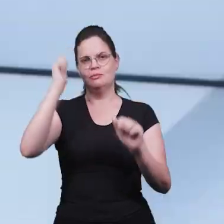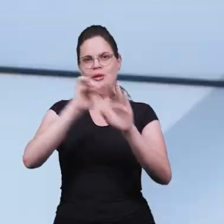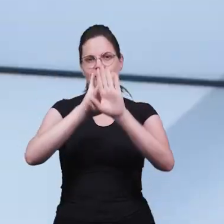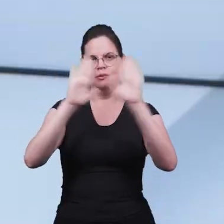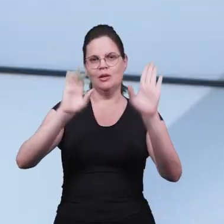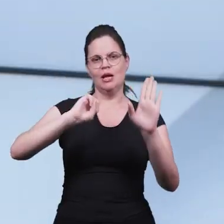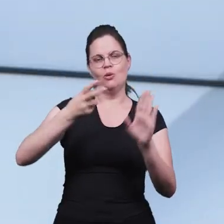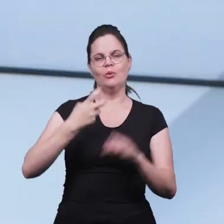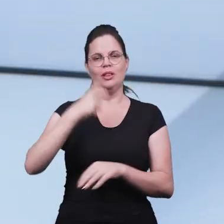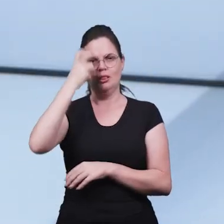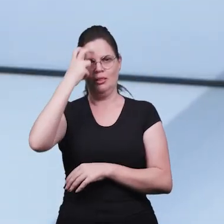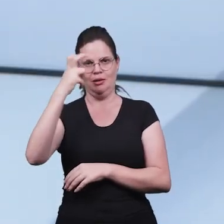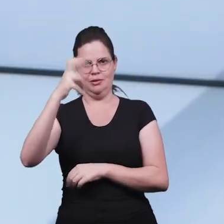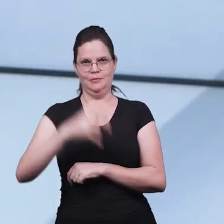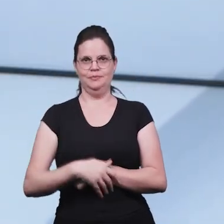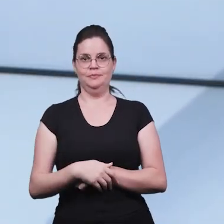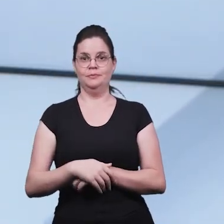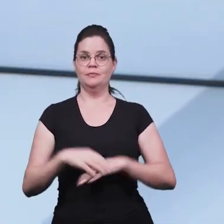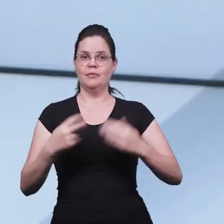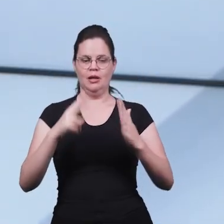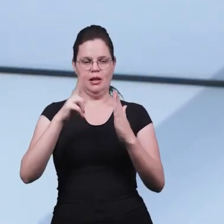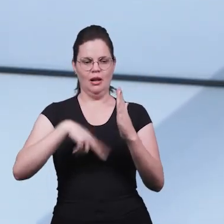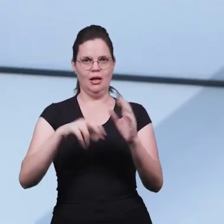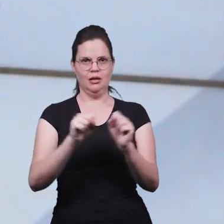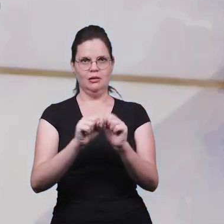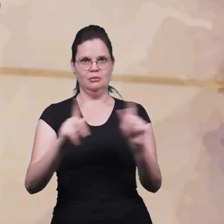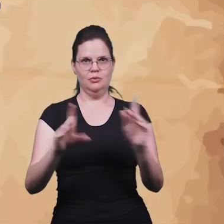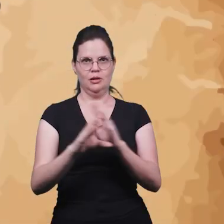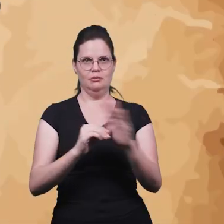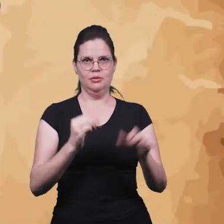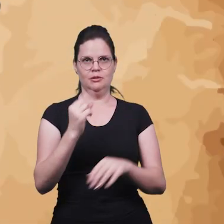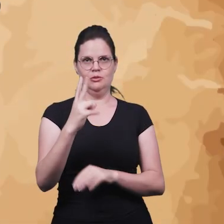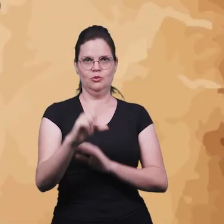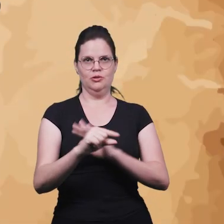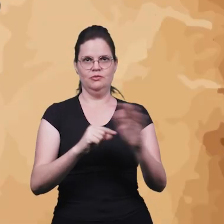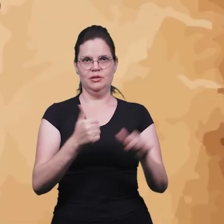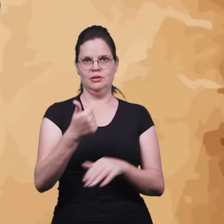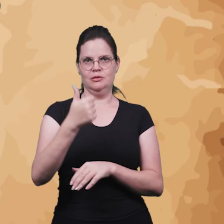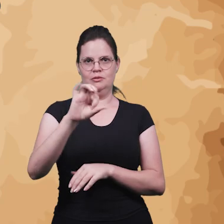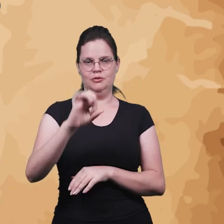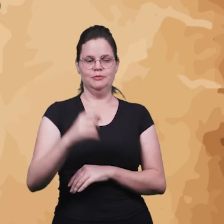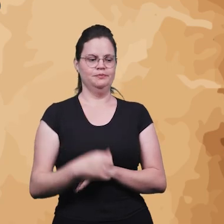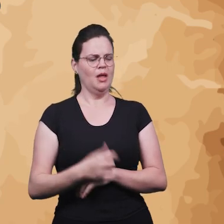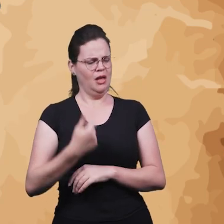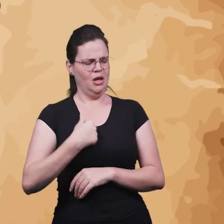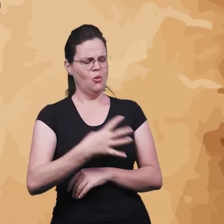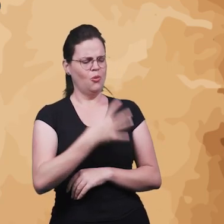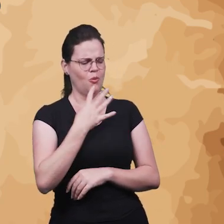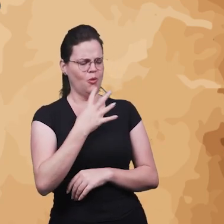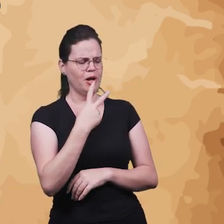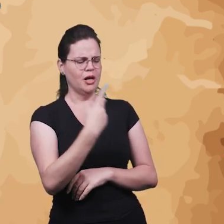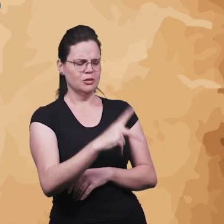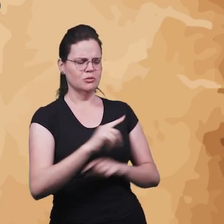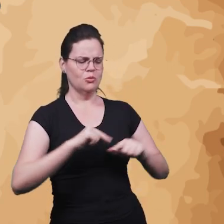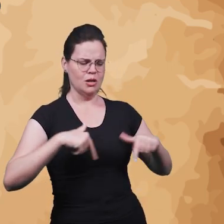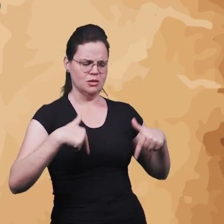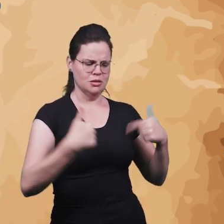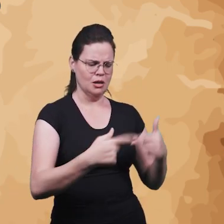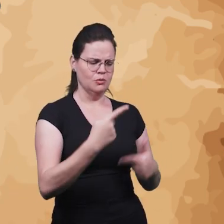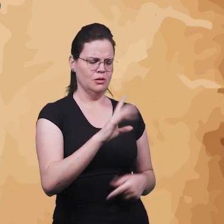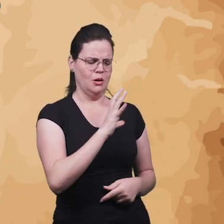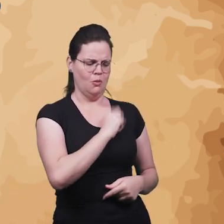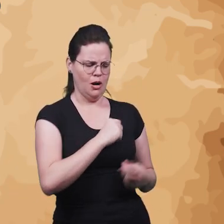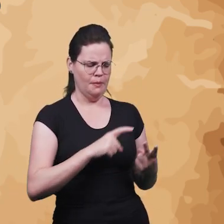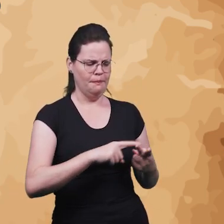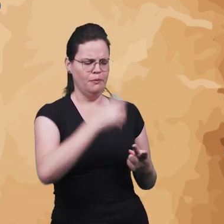discernimento. Nós encontramos o espírito de discernimento em Apocalipse 2:19. Eu conheço as tuas obras, o teu amor, o